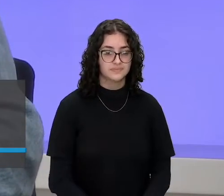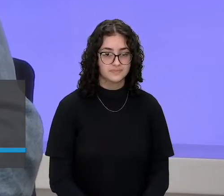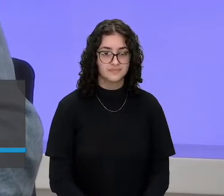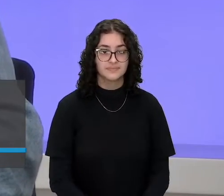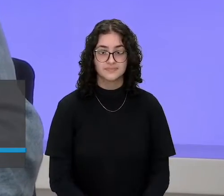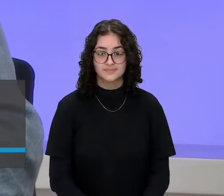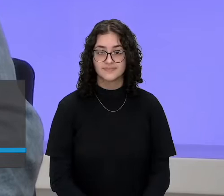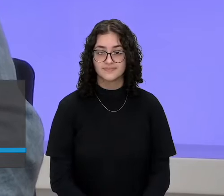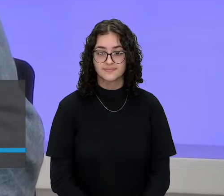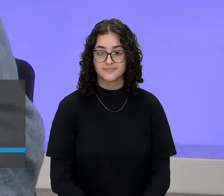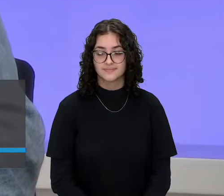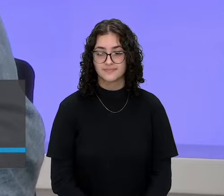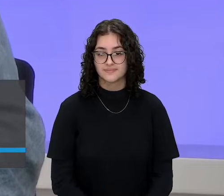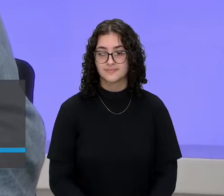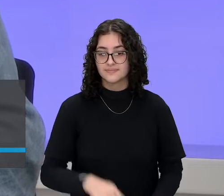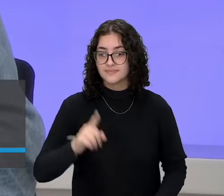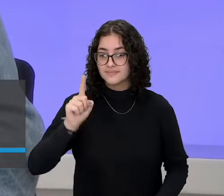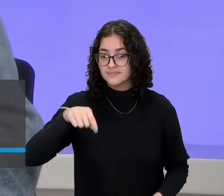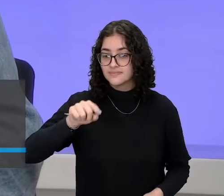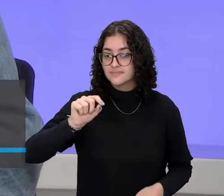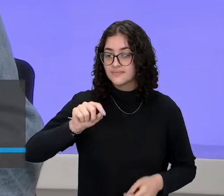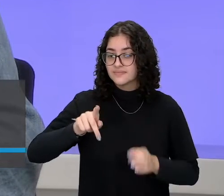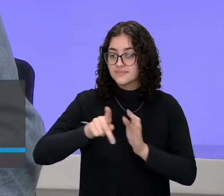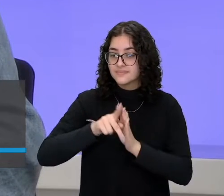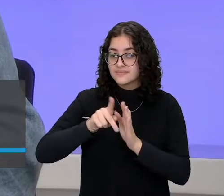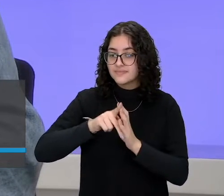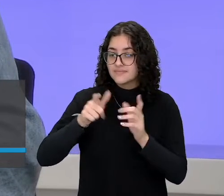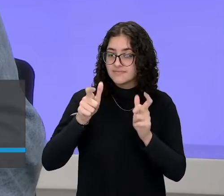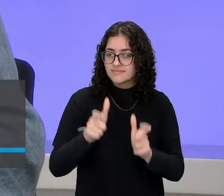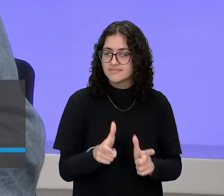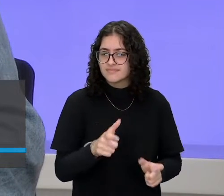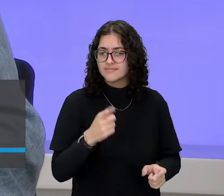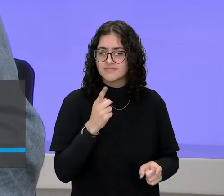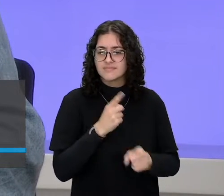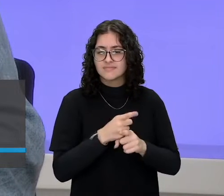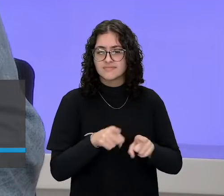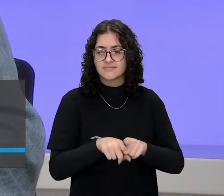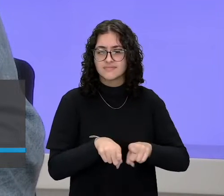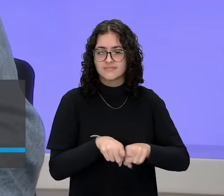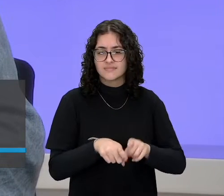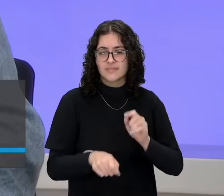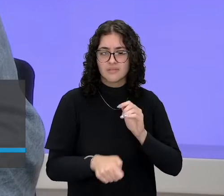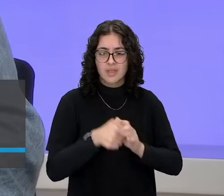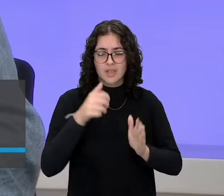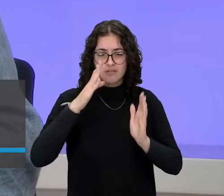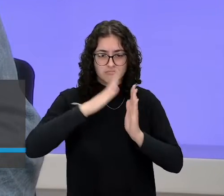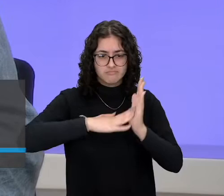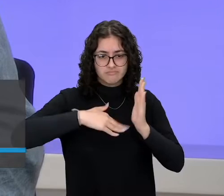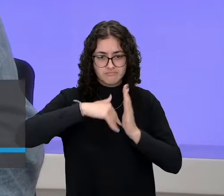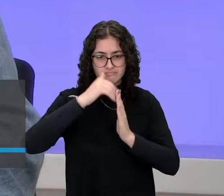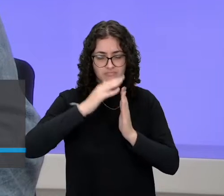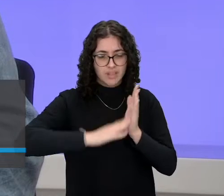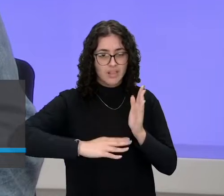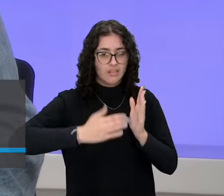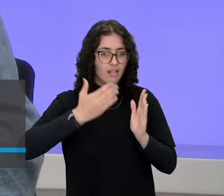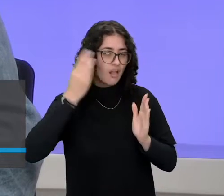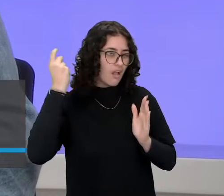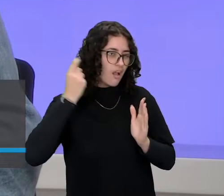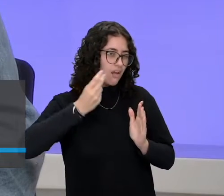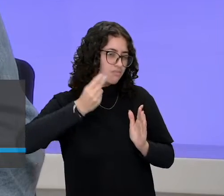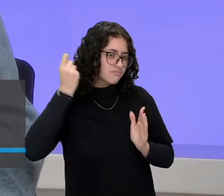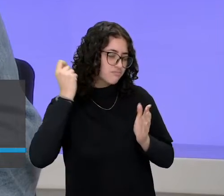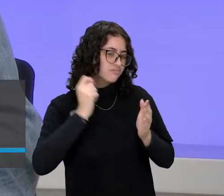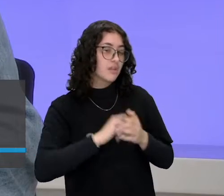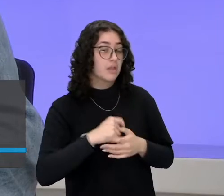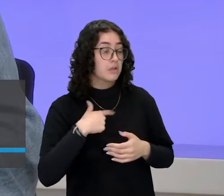né? Então, foi nas cavernas onde a gente começou a achar também aquelas primeiras pinturas rupestres, né? que eu